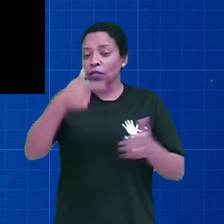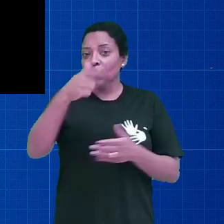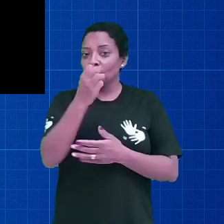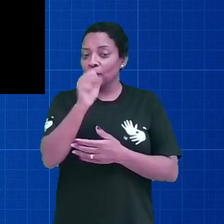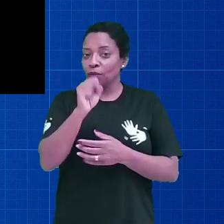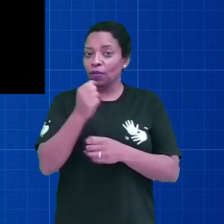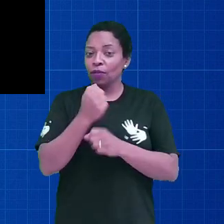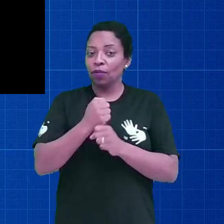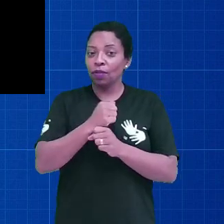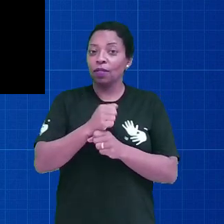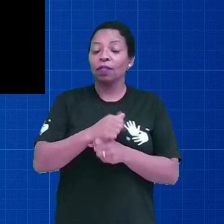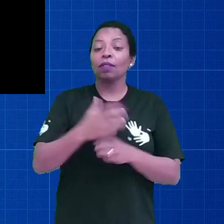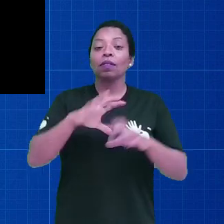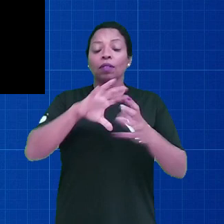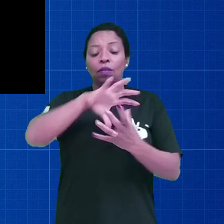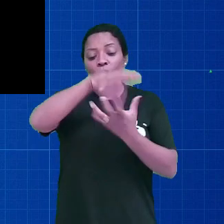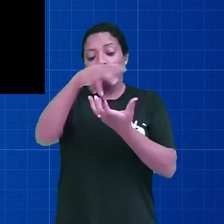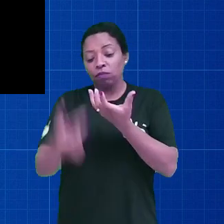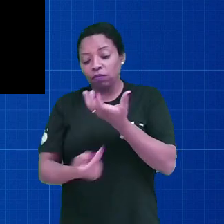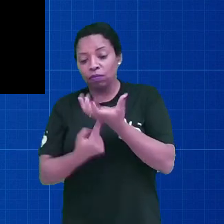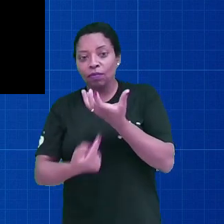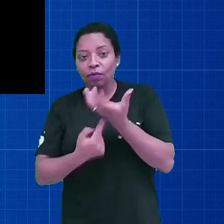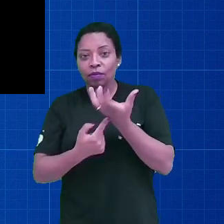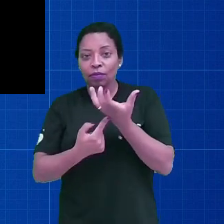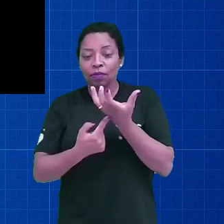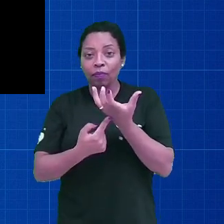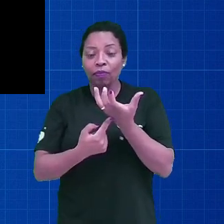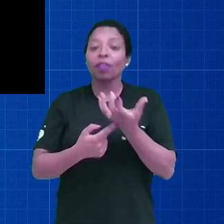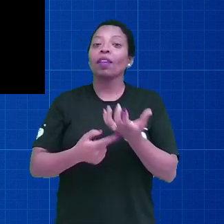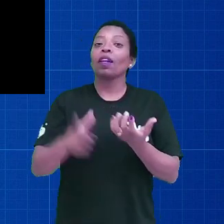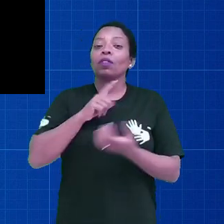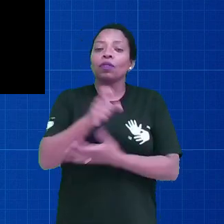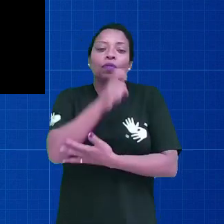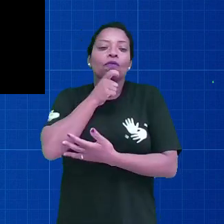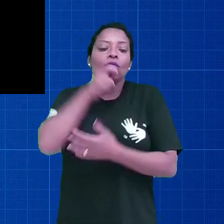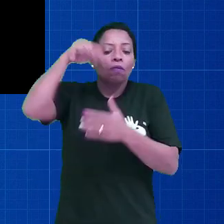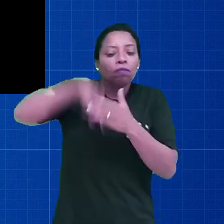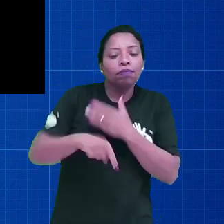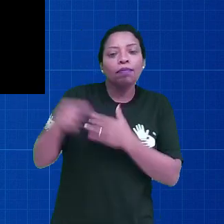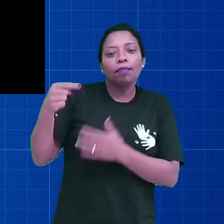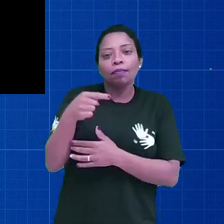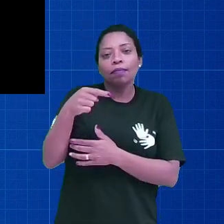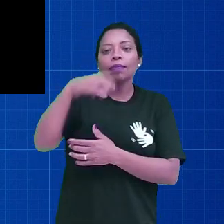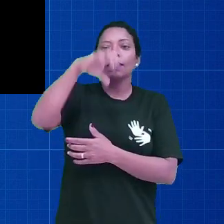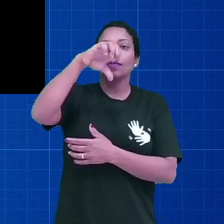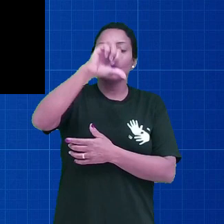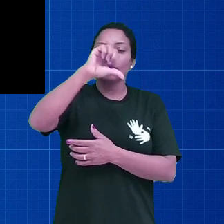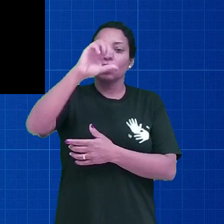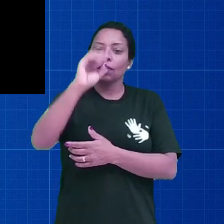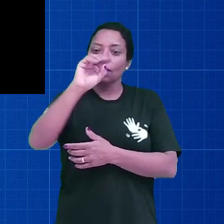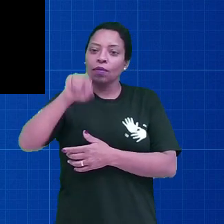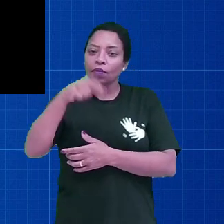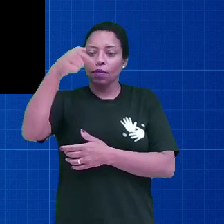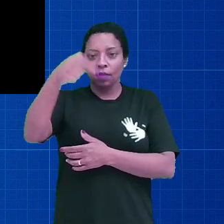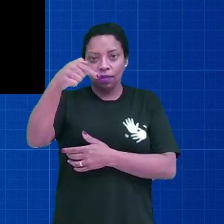na Antártida, foi registrada a menor temperatura já medida na Terra, de 90,7 graus